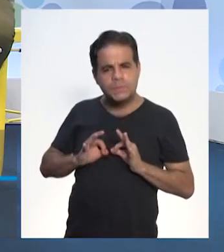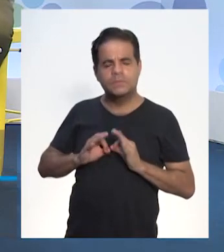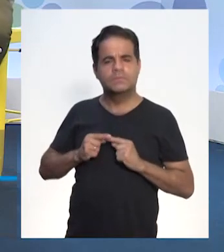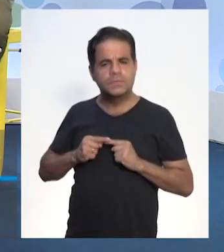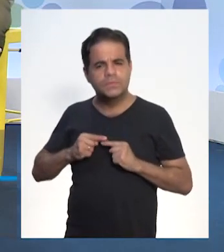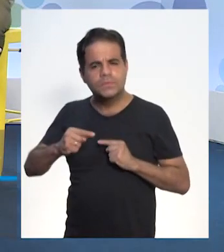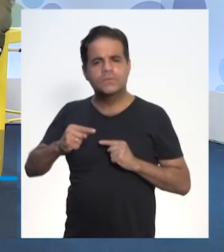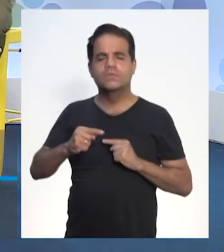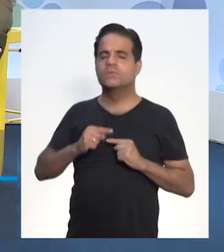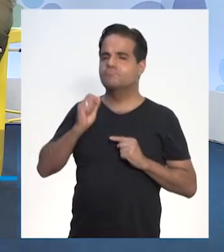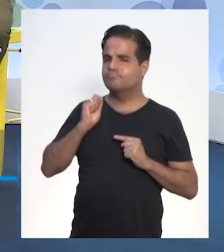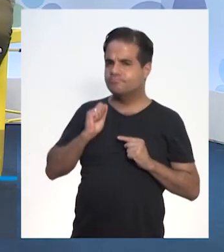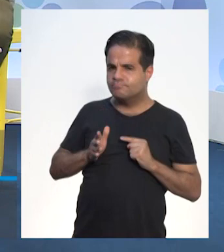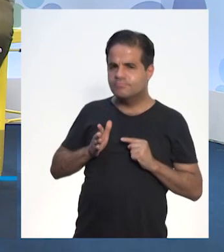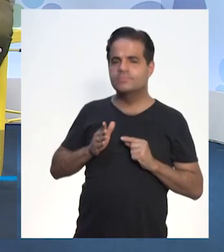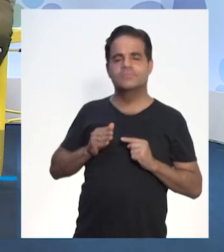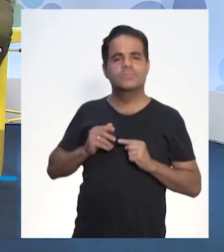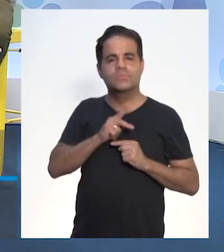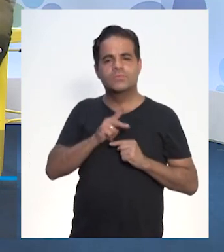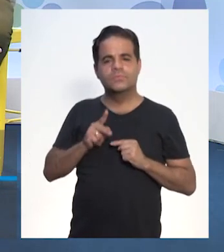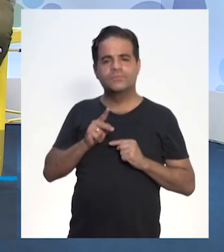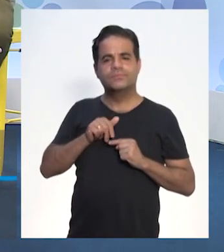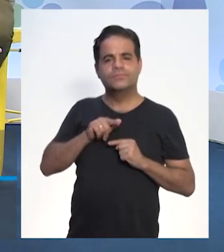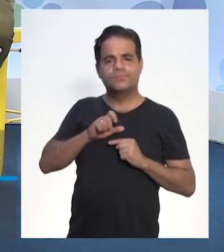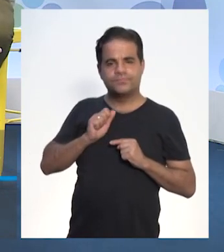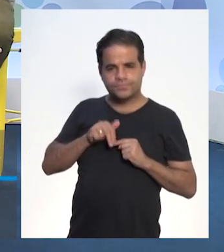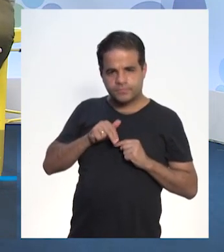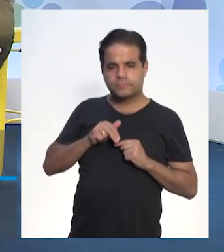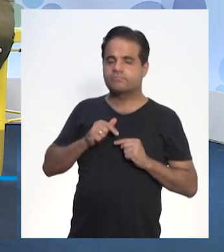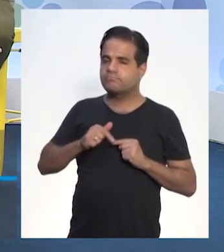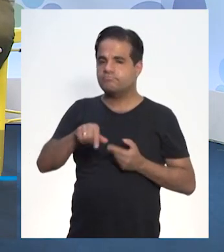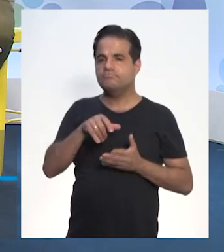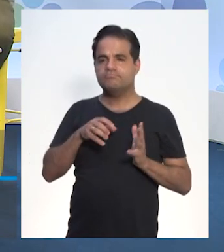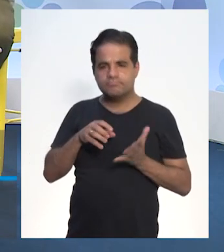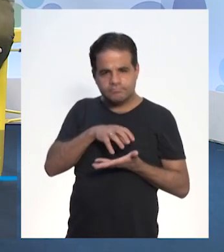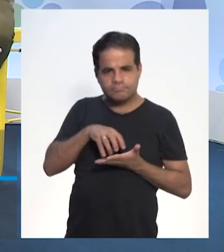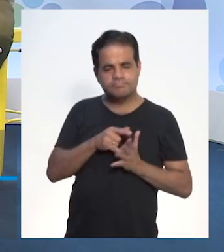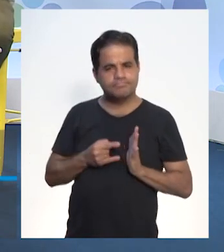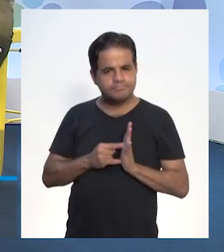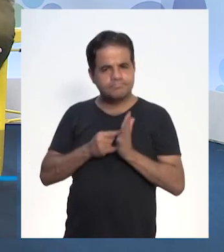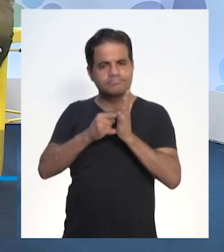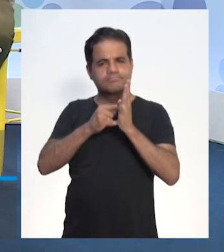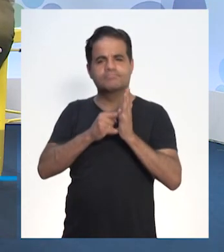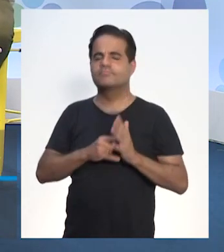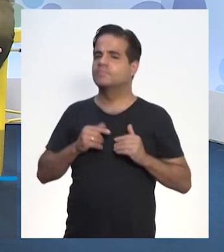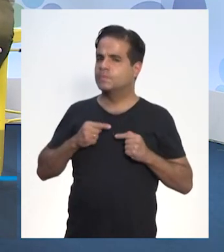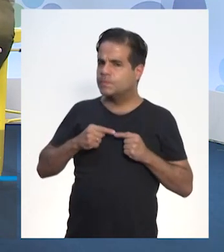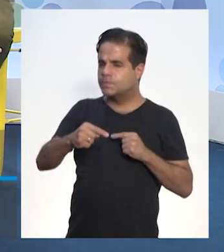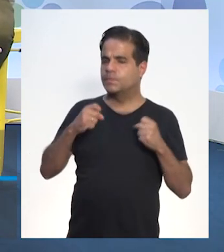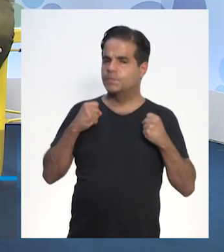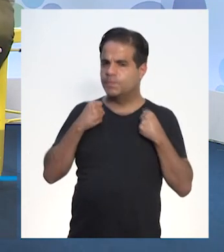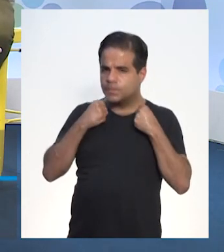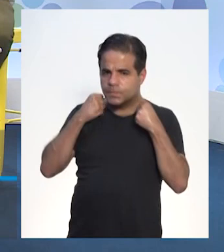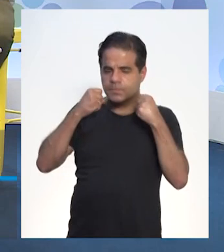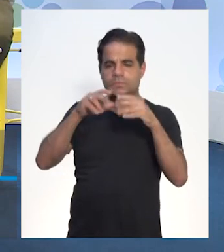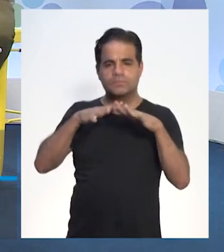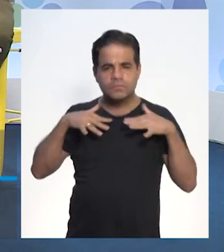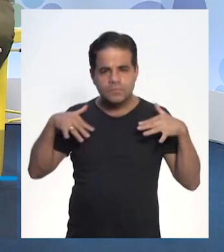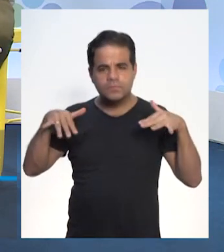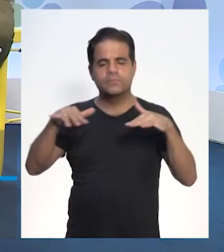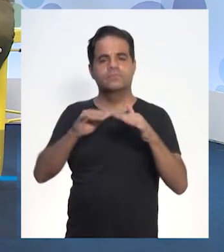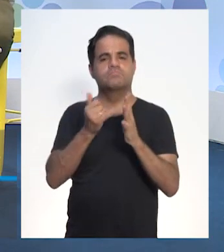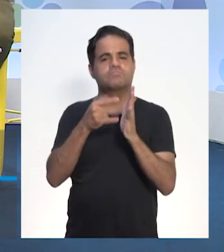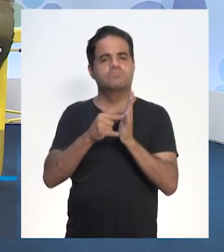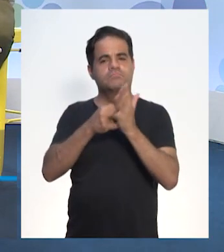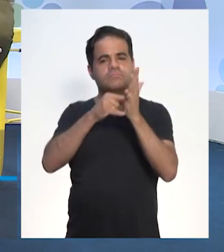nisso. Professor Nelson aqui, corrente elétrica, campo magnético, potência. Sim, grandezas físicas, corrente